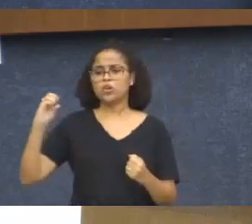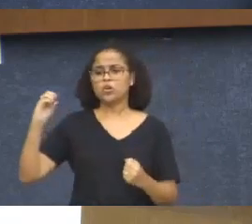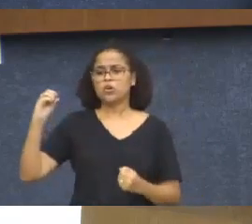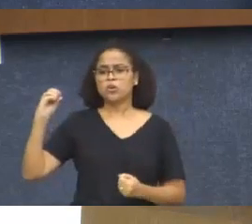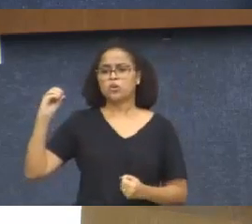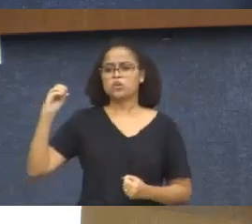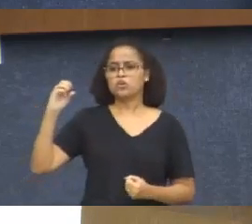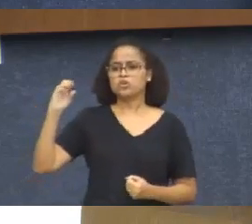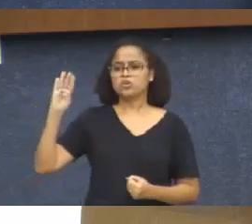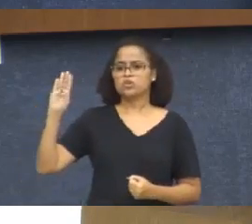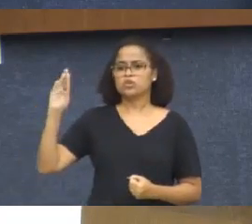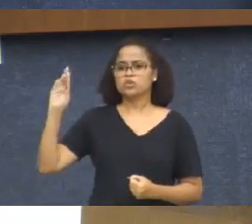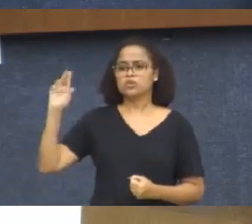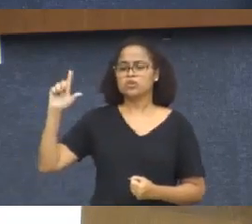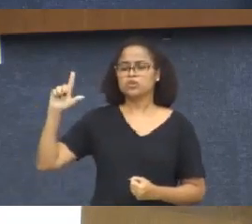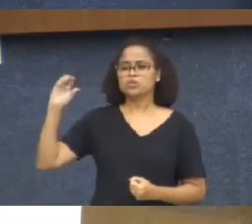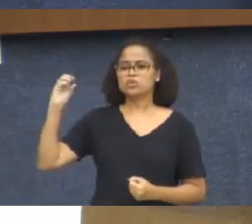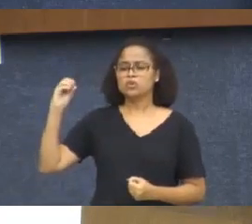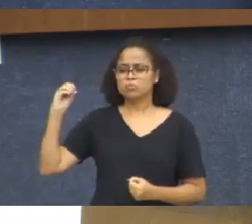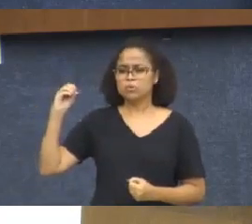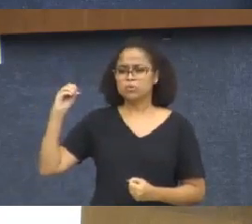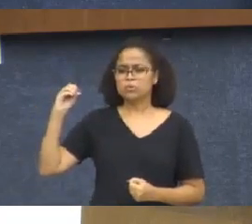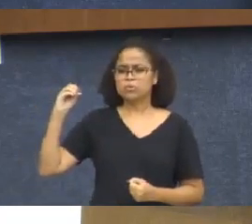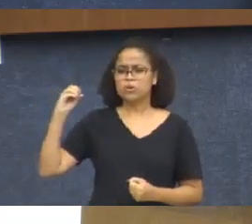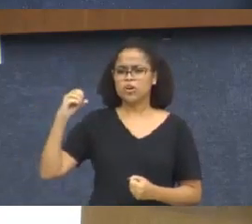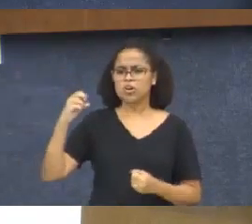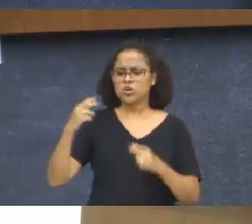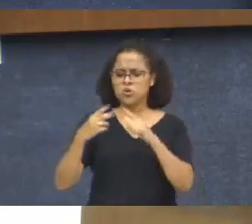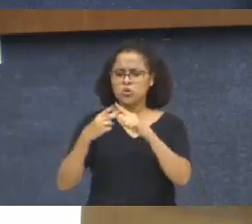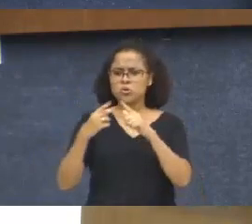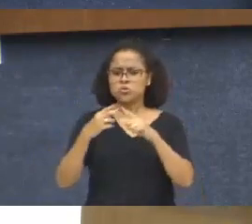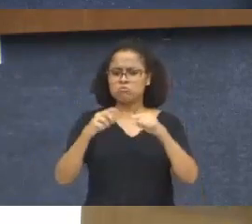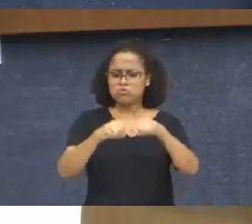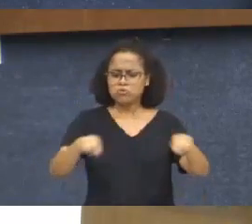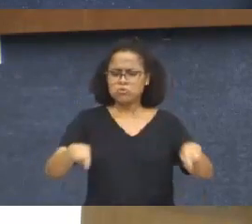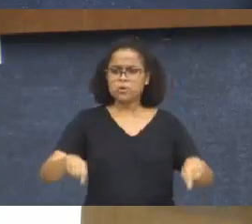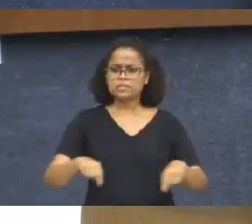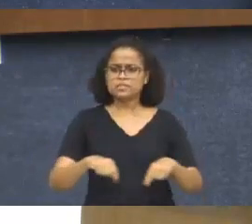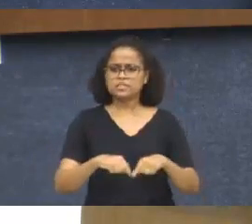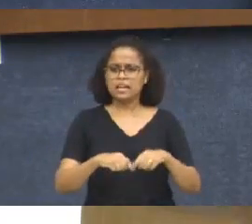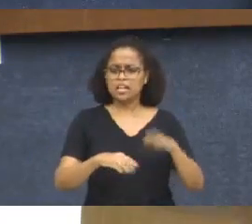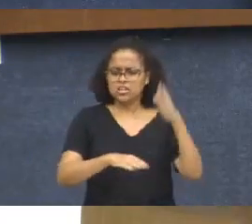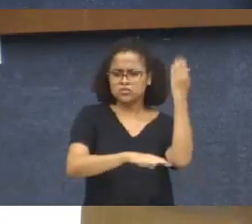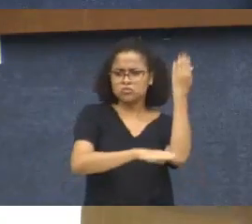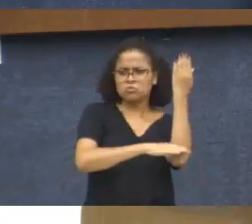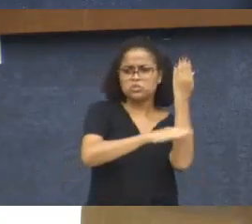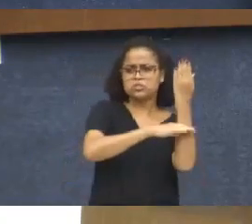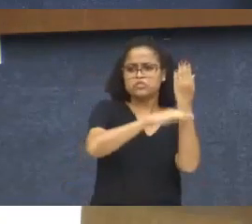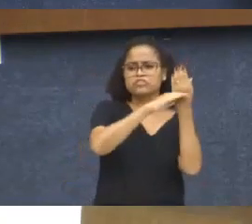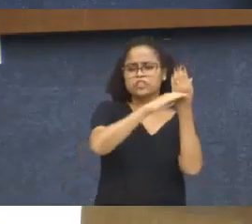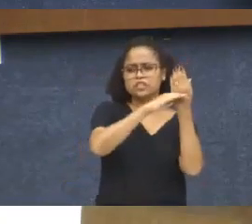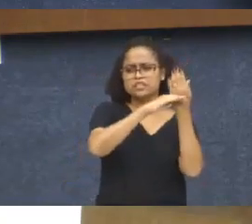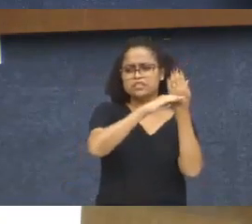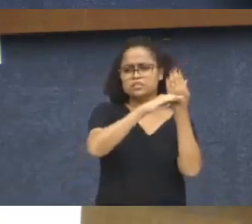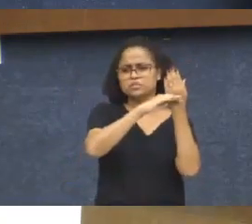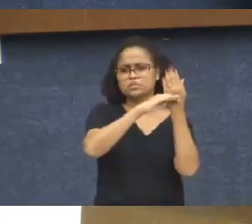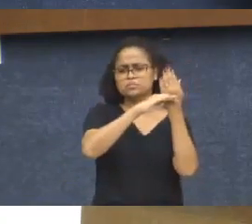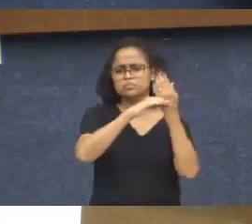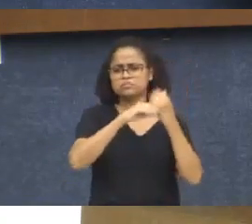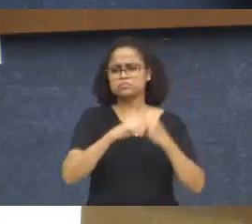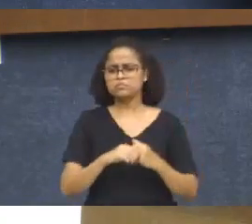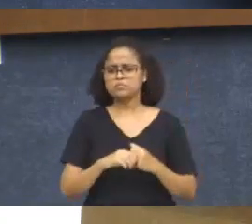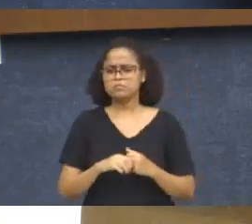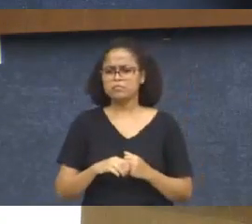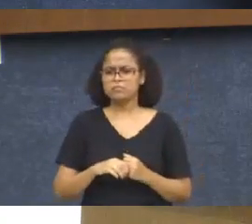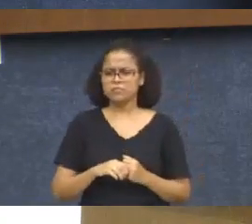garantia são duas salas no edifício Cartacho, lá na rua Caetés. Três salas. Sabe